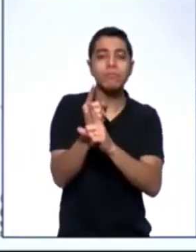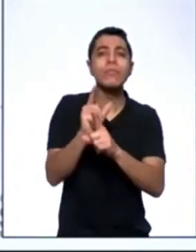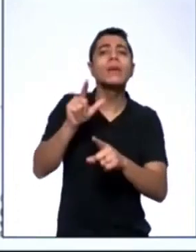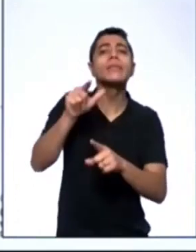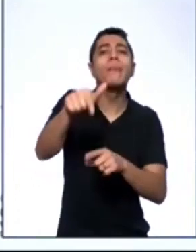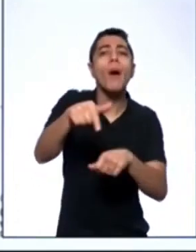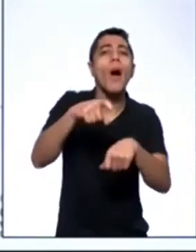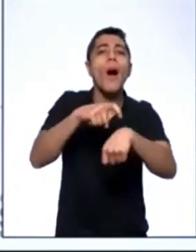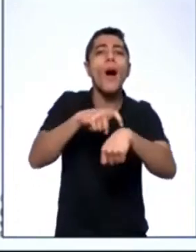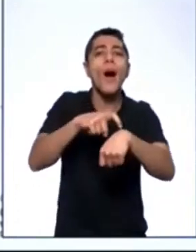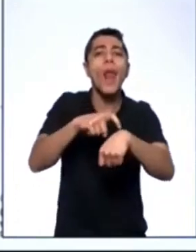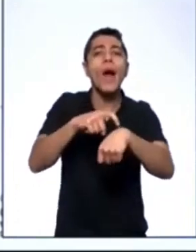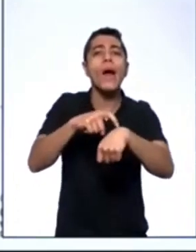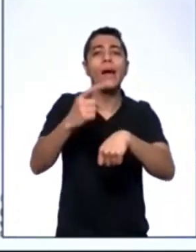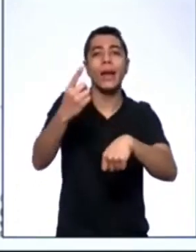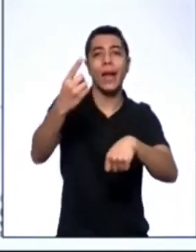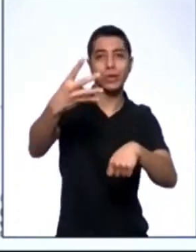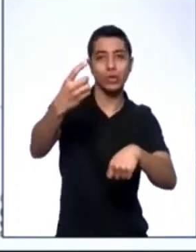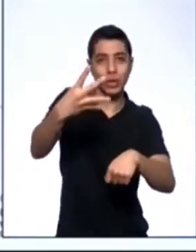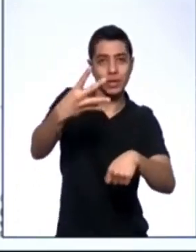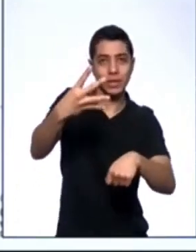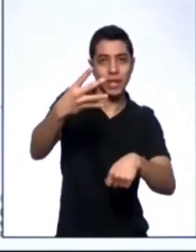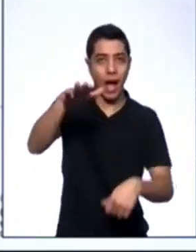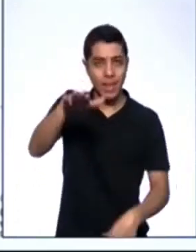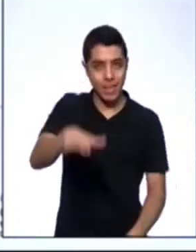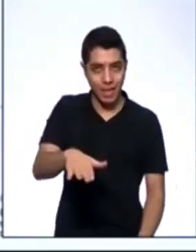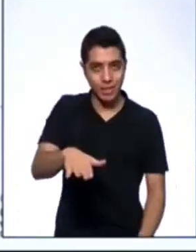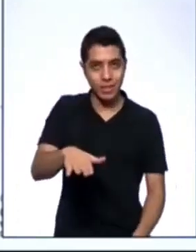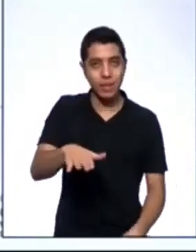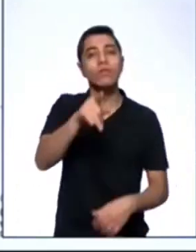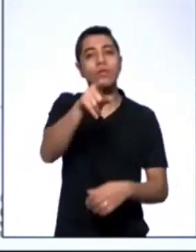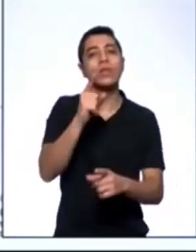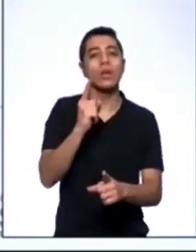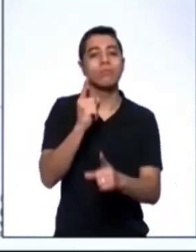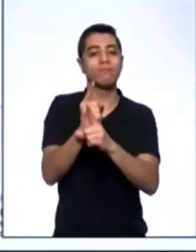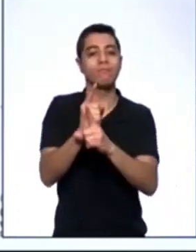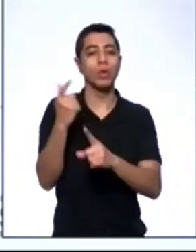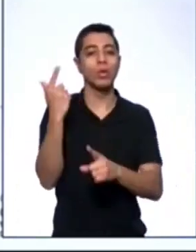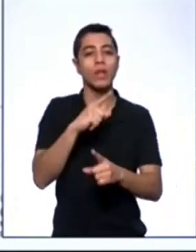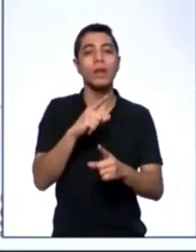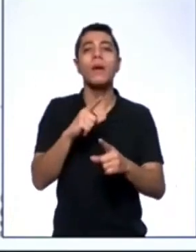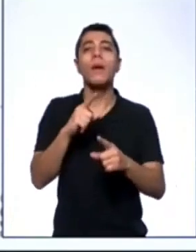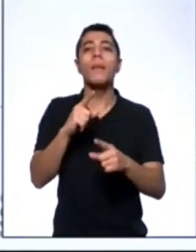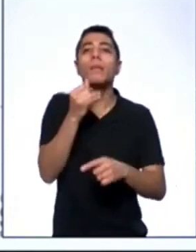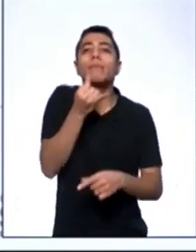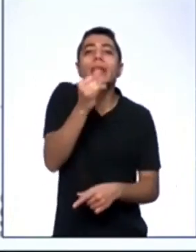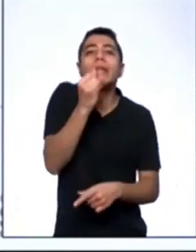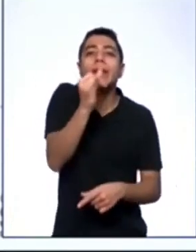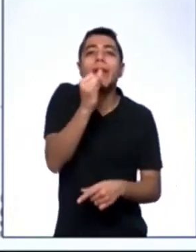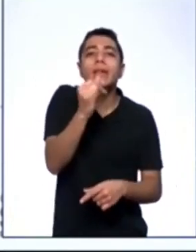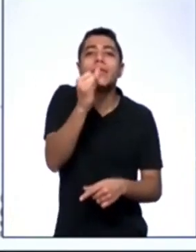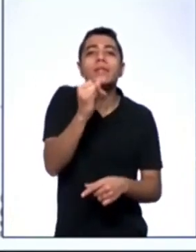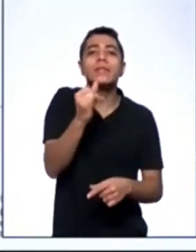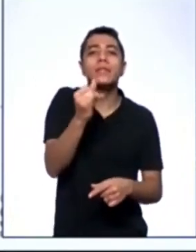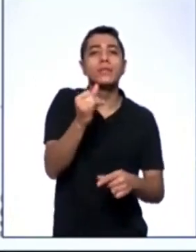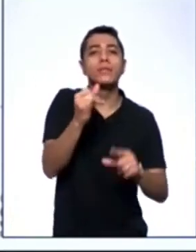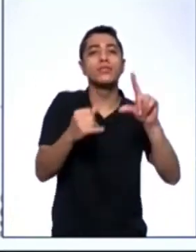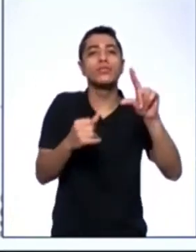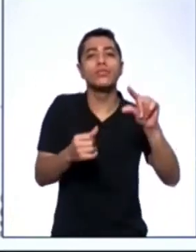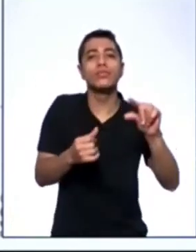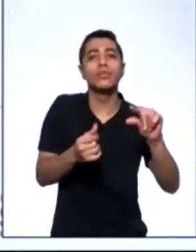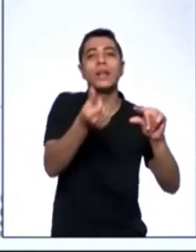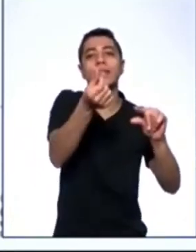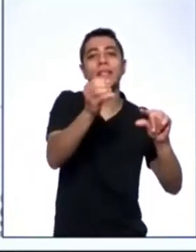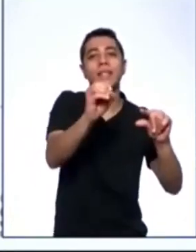e sessenta por cento e 0,6 eu não sei que ele perguntou mesmo aí ele perguntou que